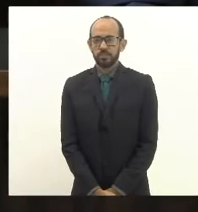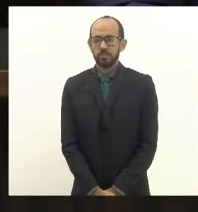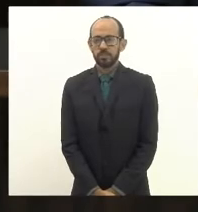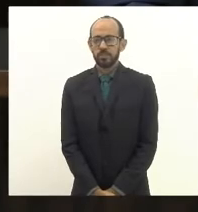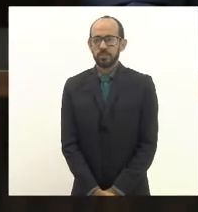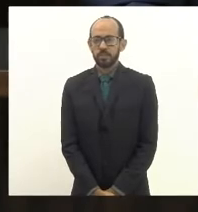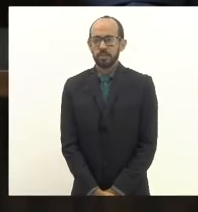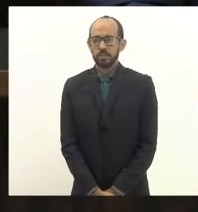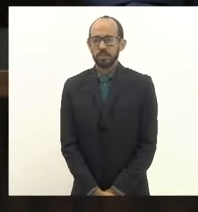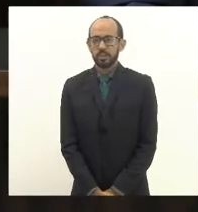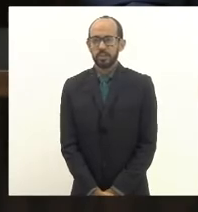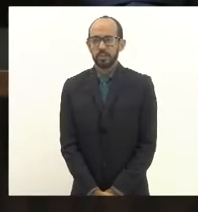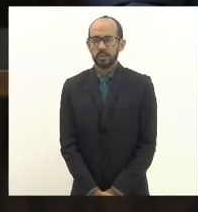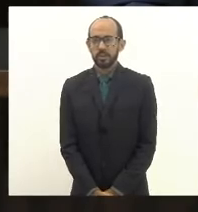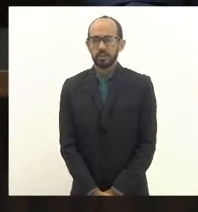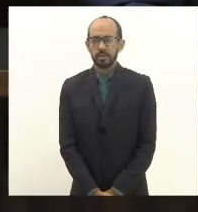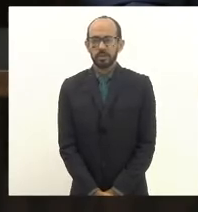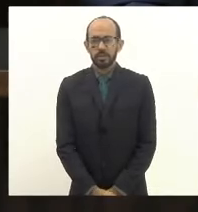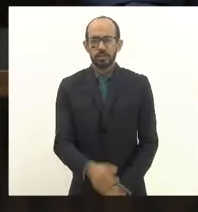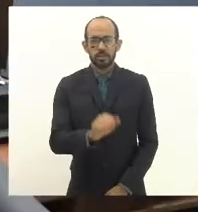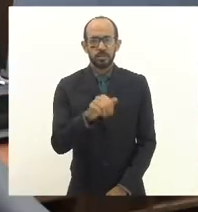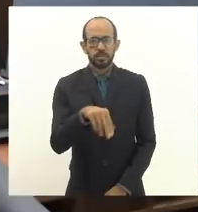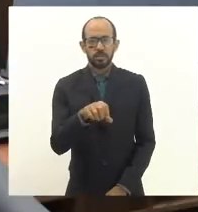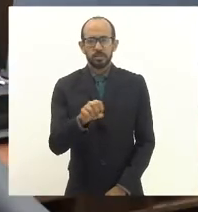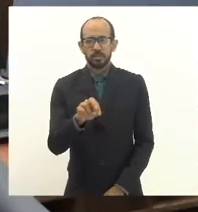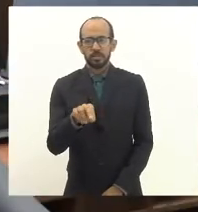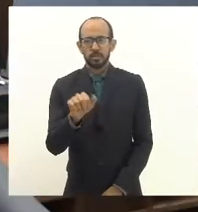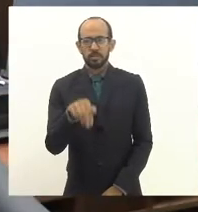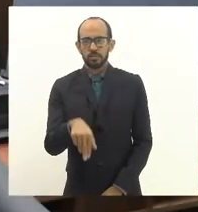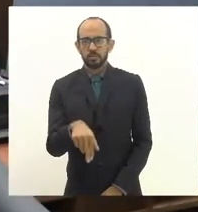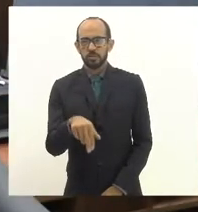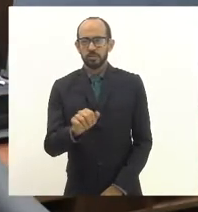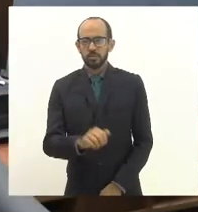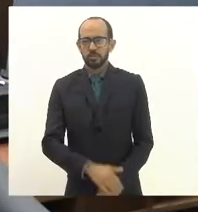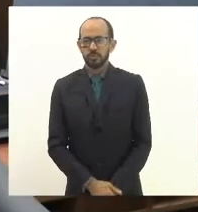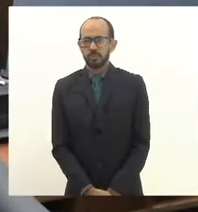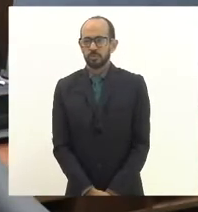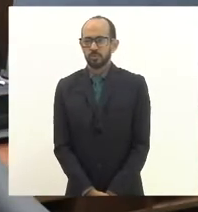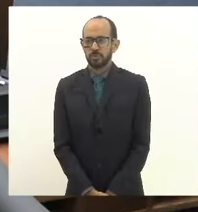Deputado Valdec Carneiro. Deputado Anderson Moraes.